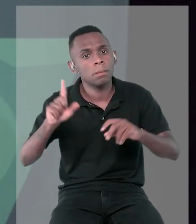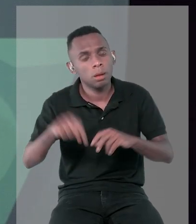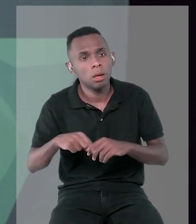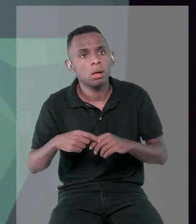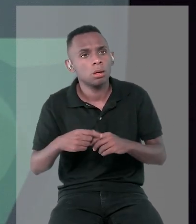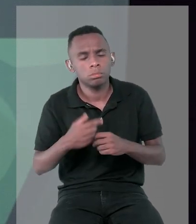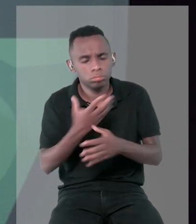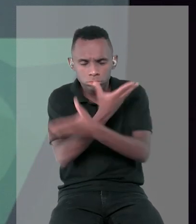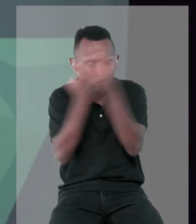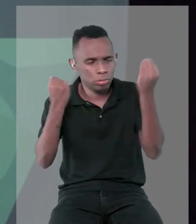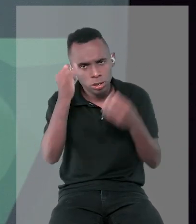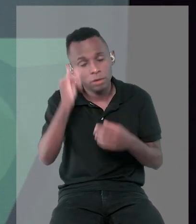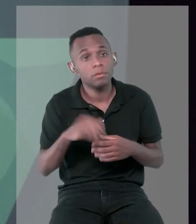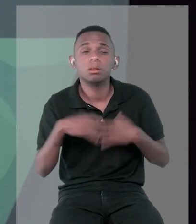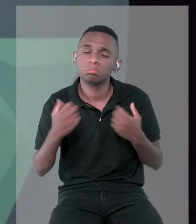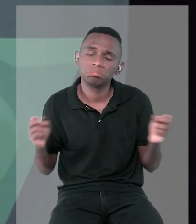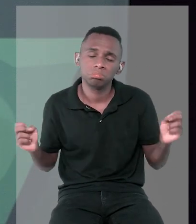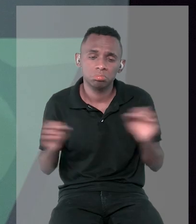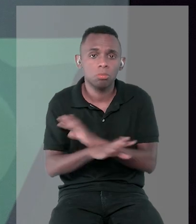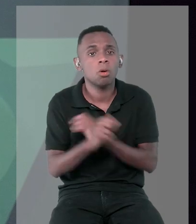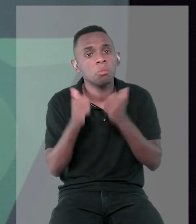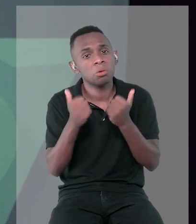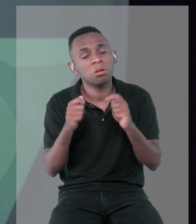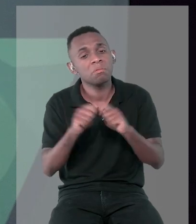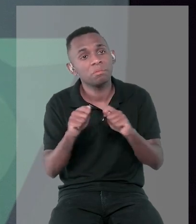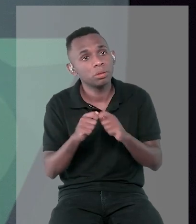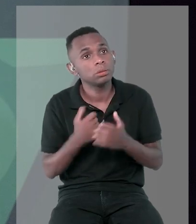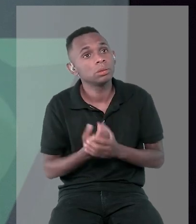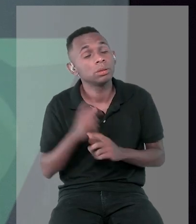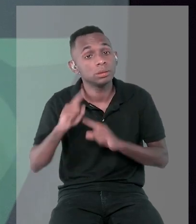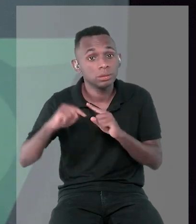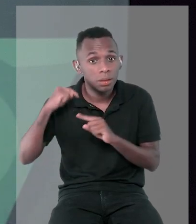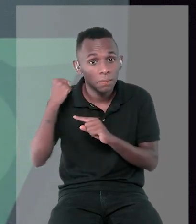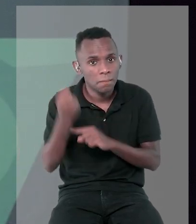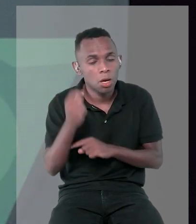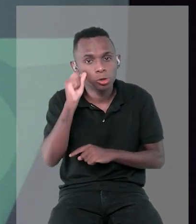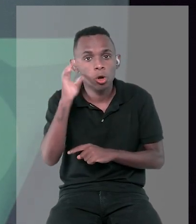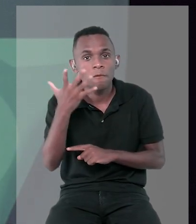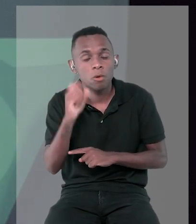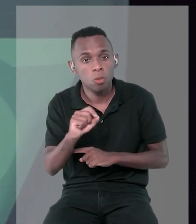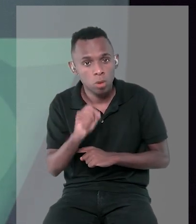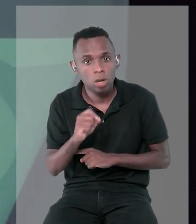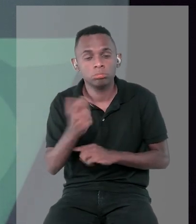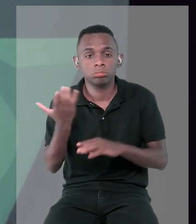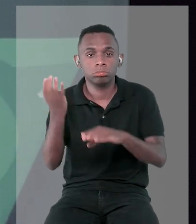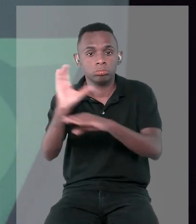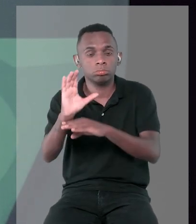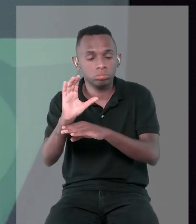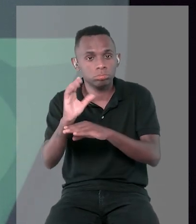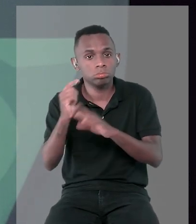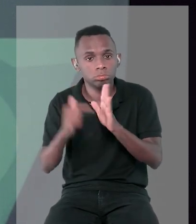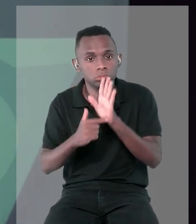de Para Não Esquecer. Assim foi feito. Quando ele decidiu